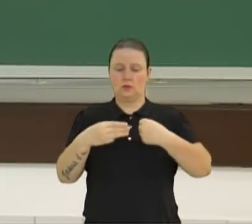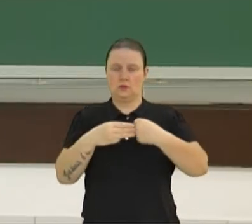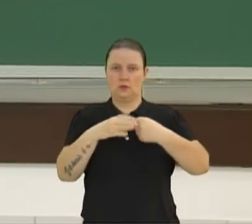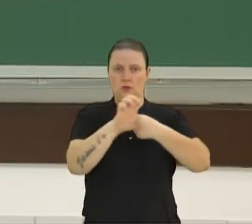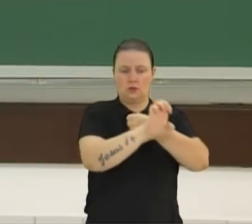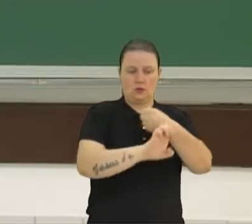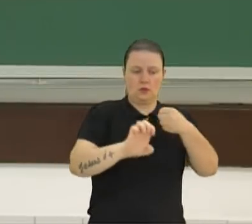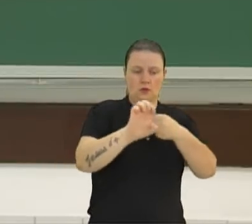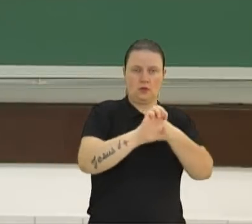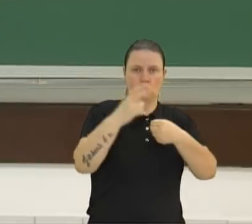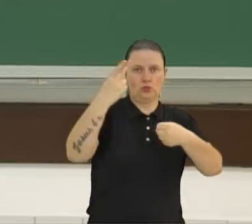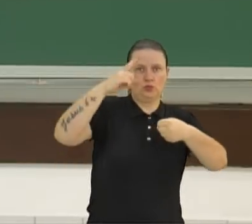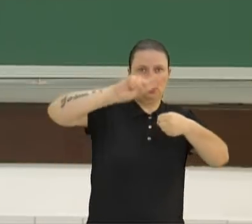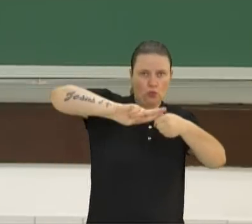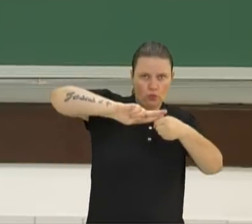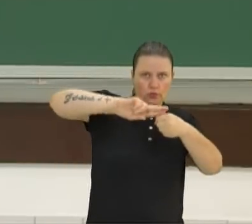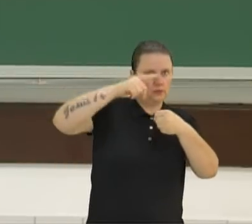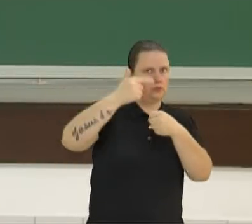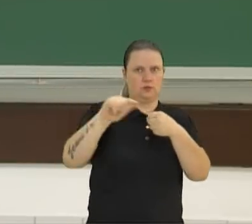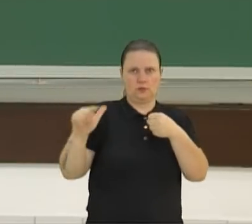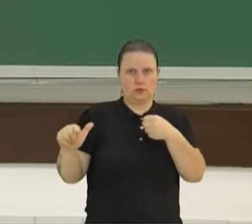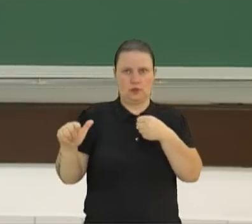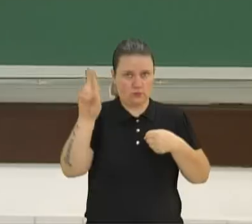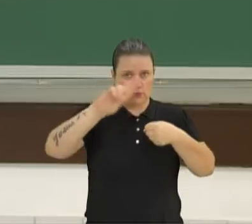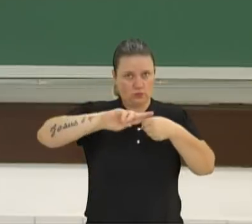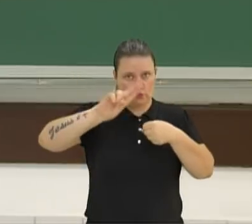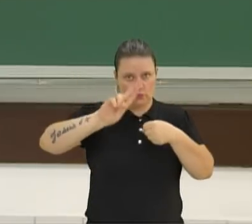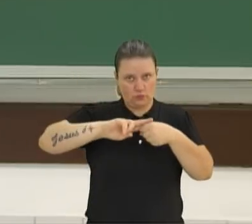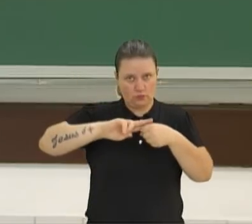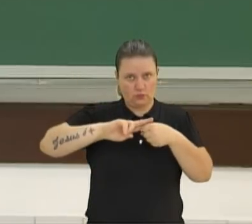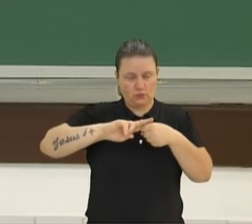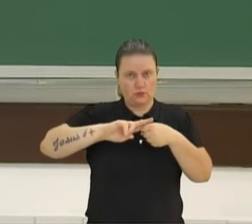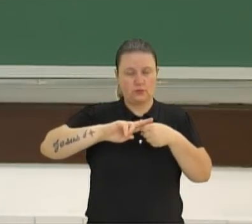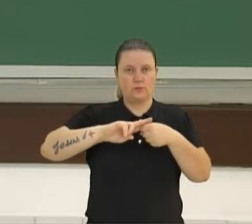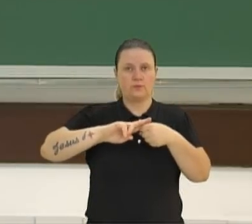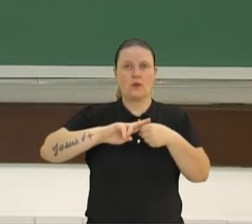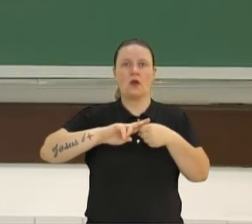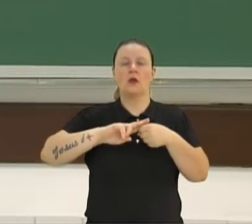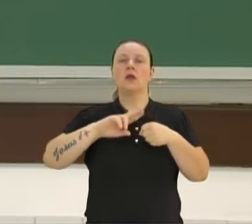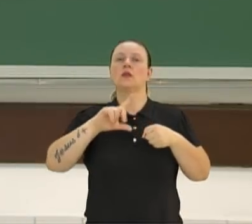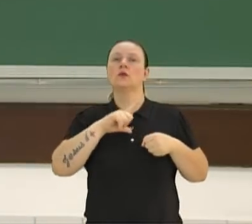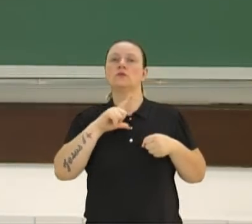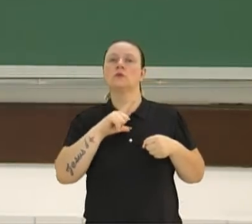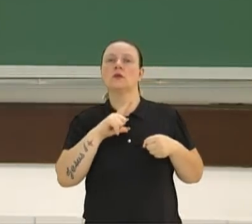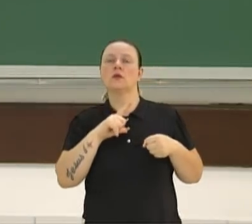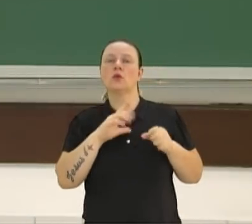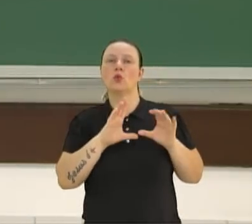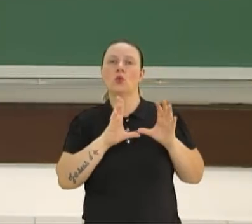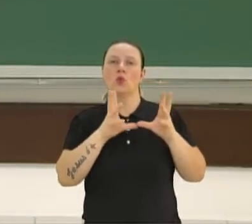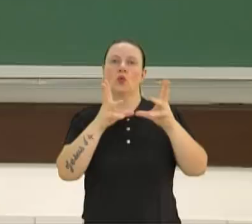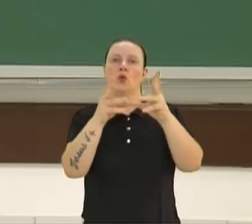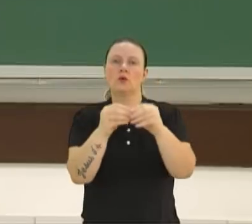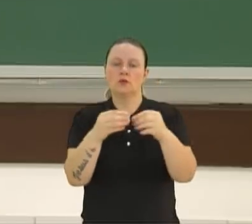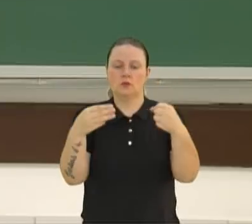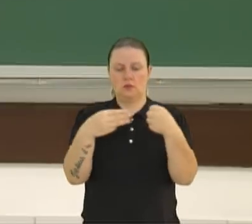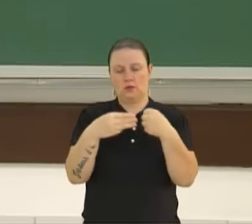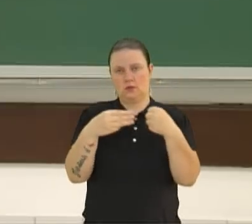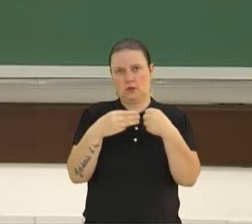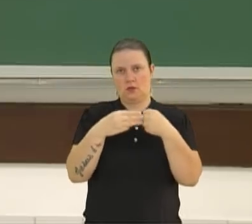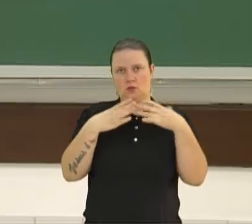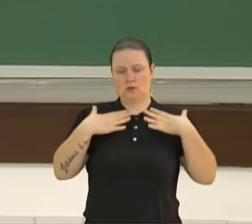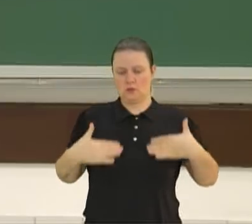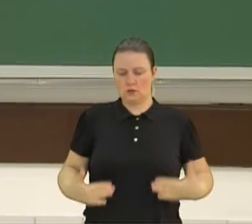únicas células que nos formam, chamadas de células anucleadas, ou seja, elas não possuem núcleo. A natureza construiu